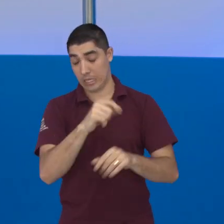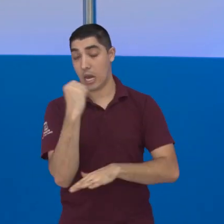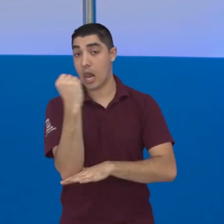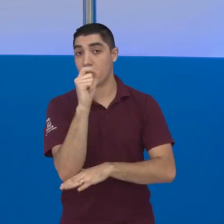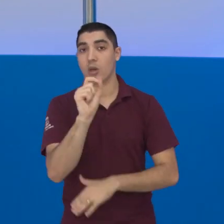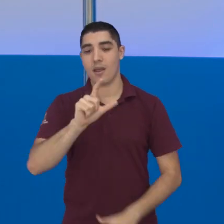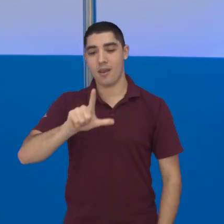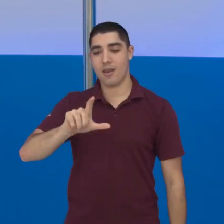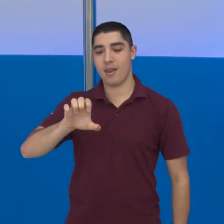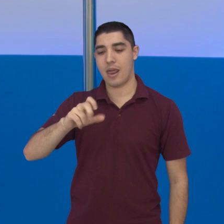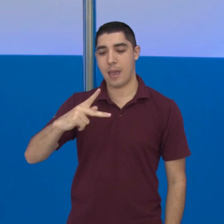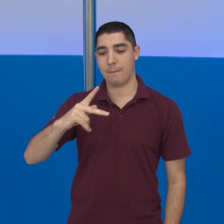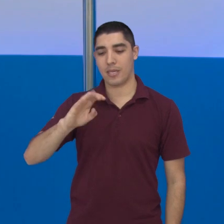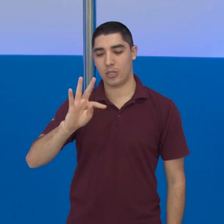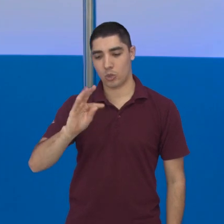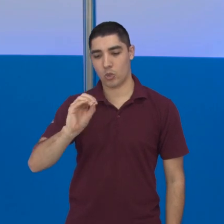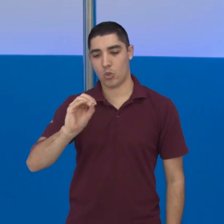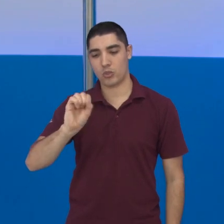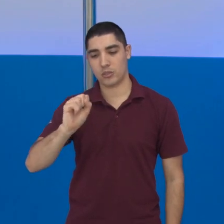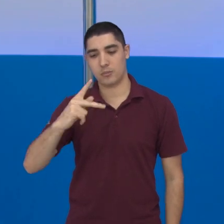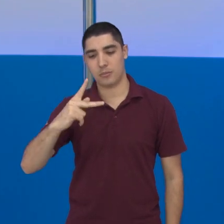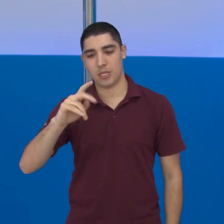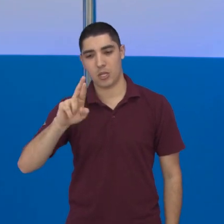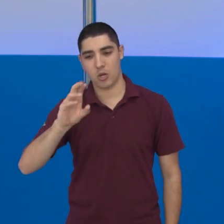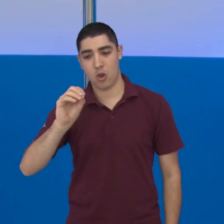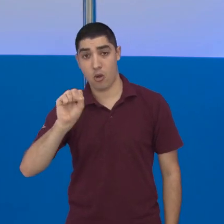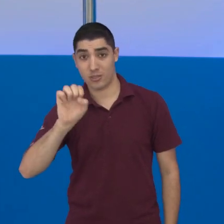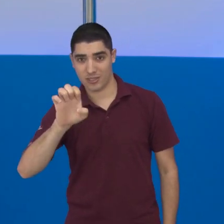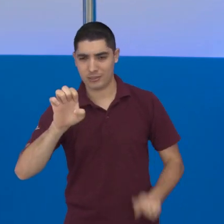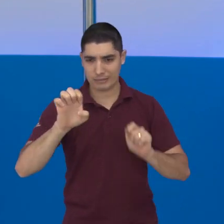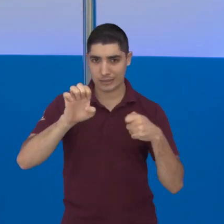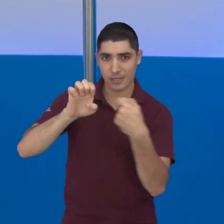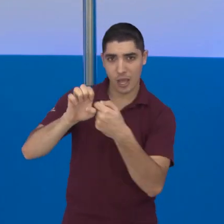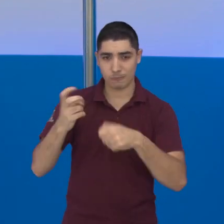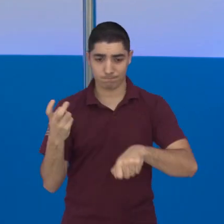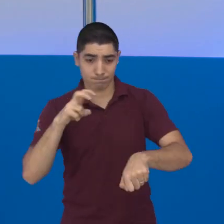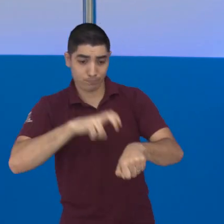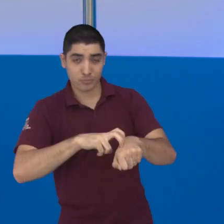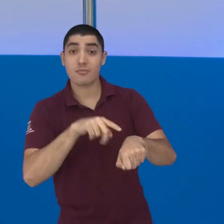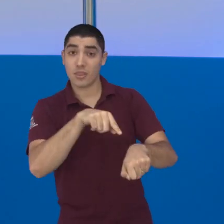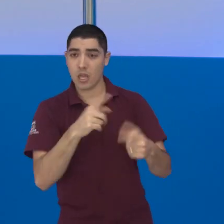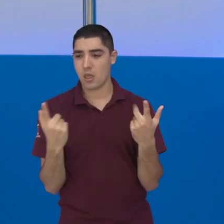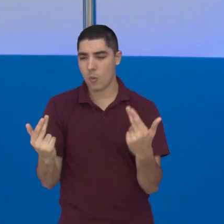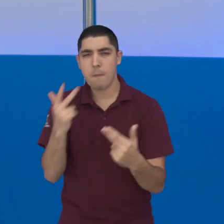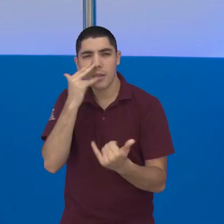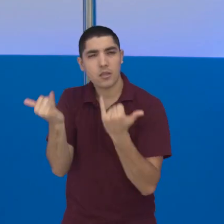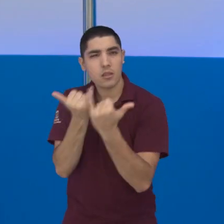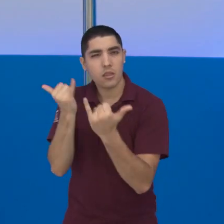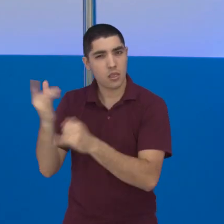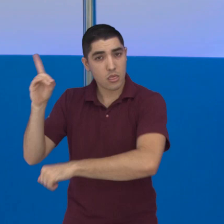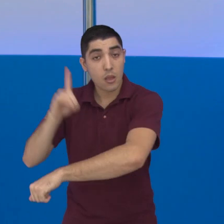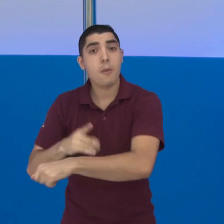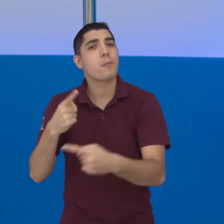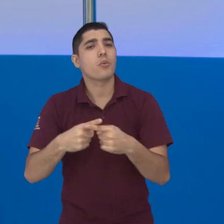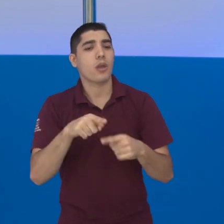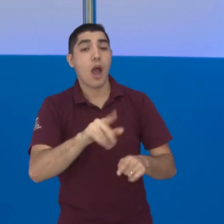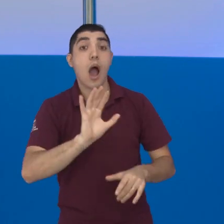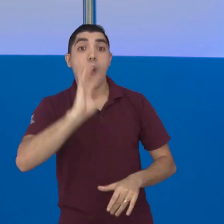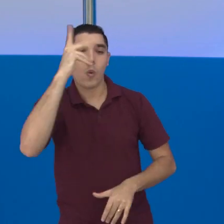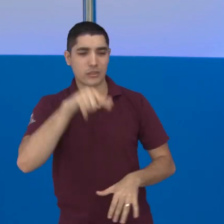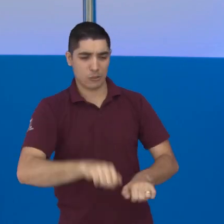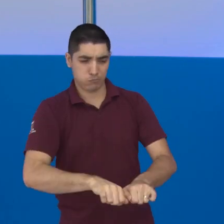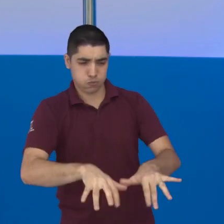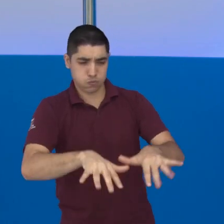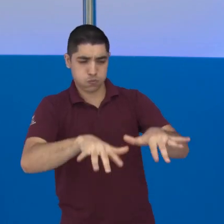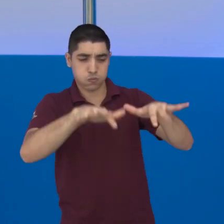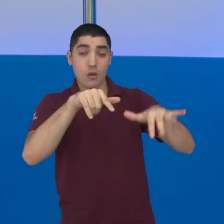spiros o principal risco é o contato com a água contaminada e muitas vezes isso acontece porque as pessoas enfrentam enxurradas e